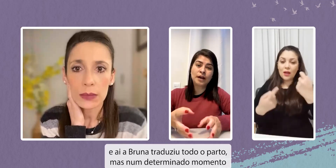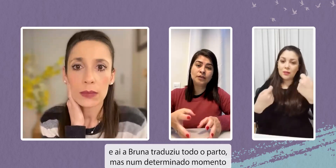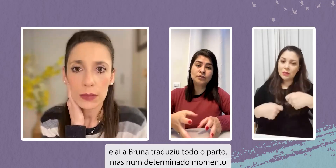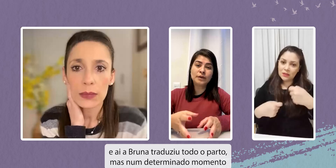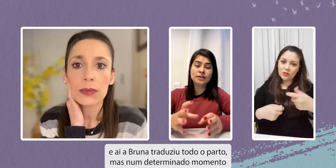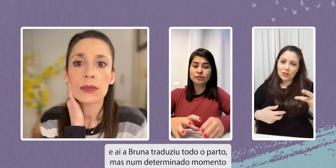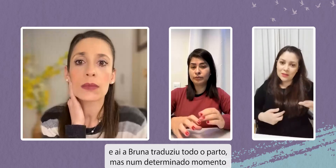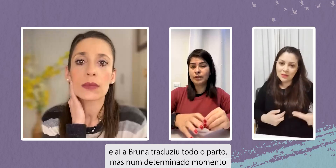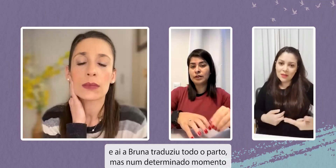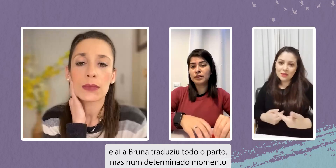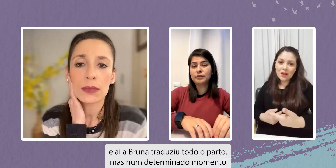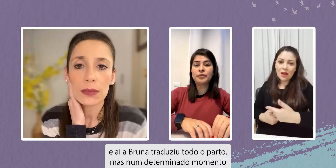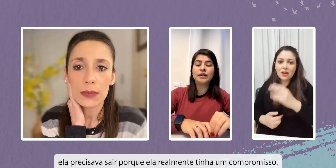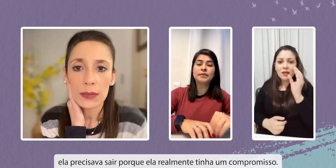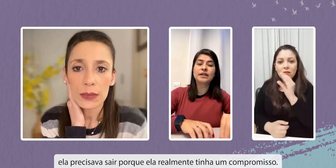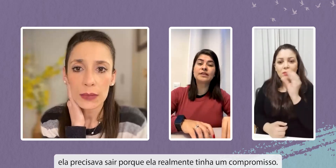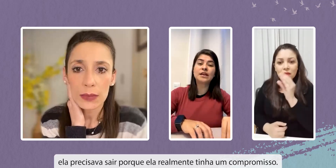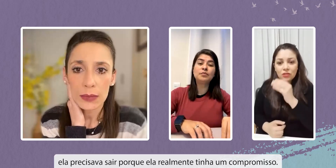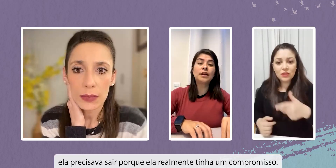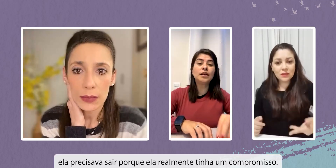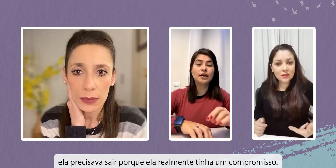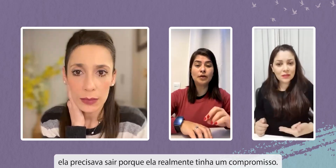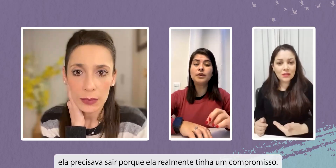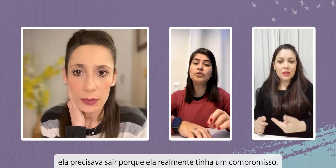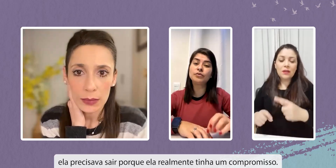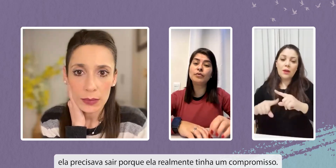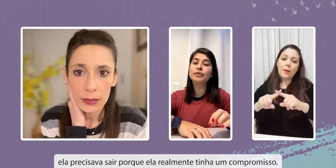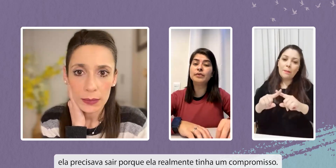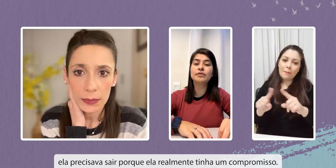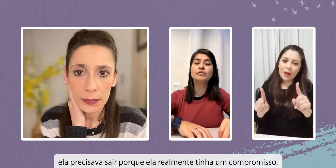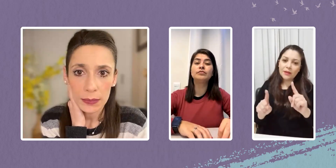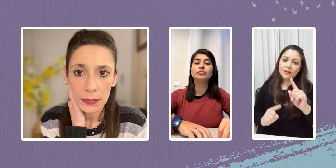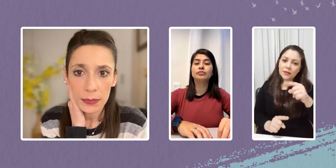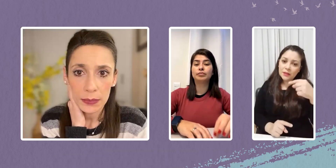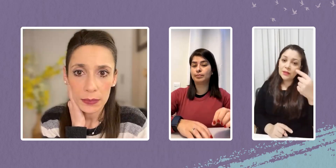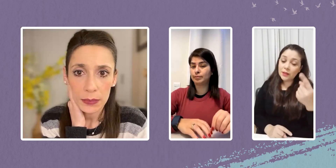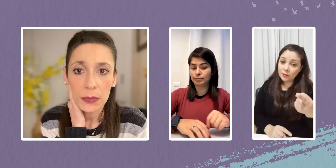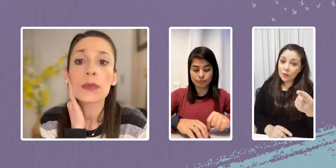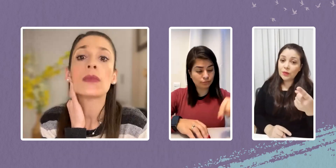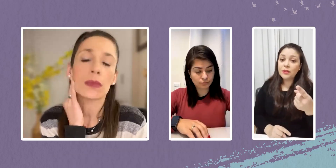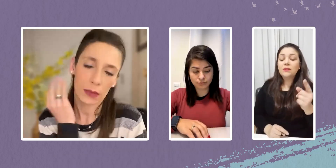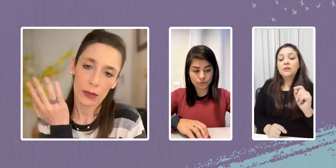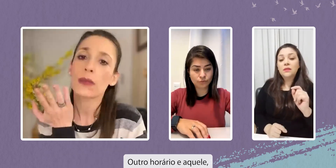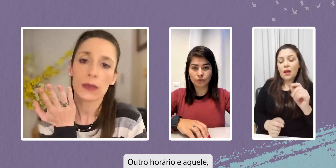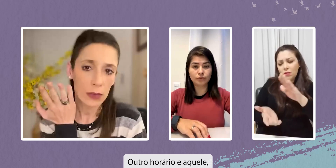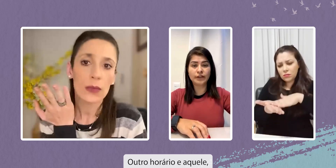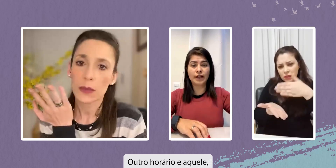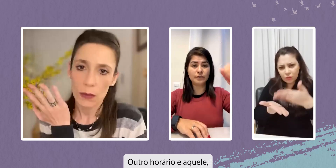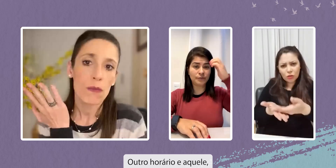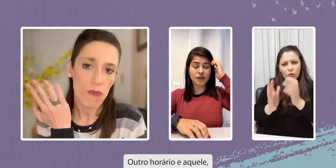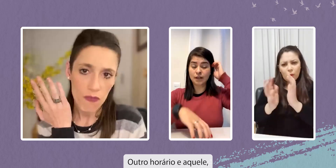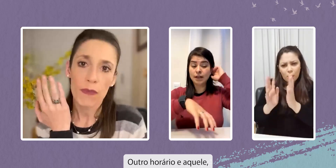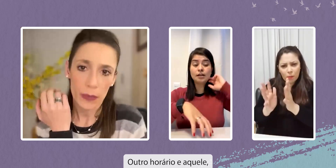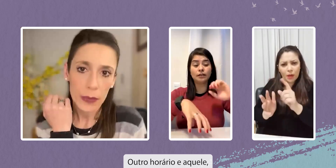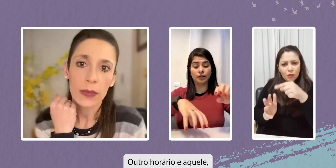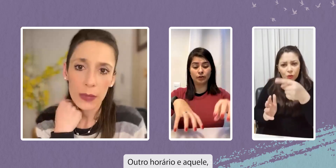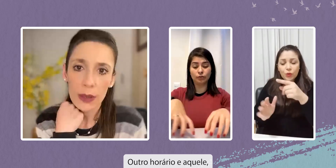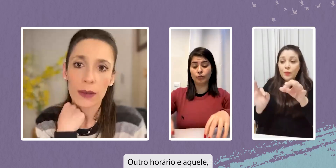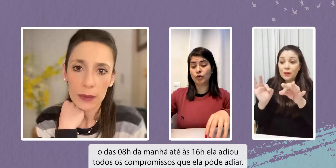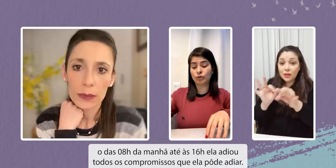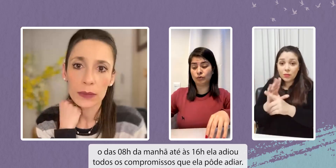o parto, mas num determinado momento ela precisava sair porque ela realmente tinha um compromisso no outro horário. E